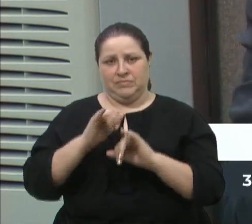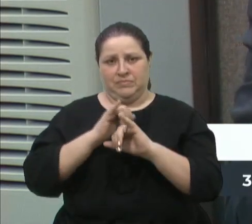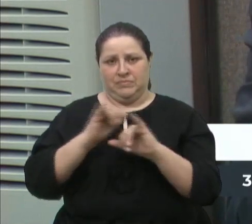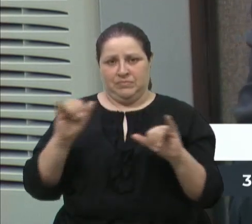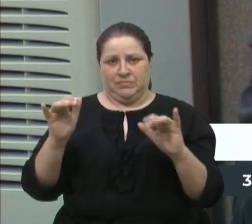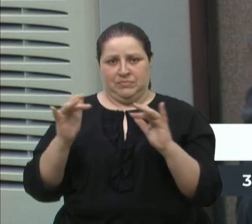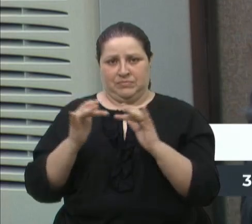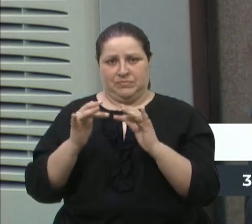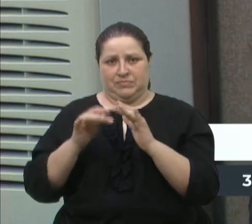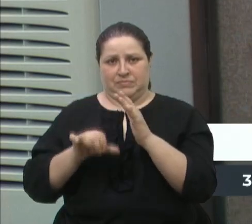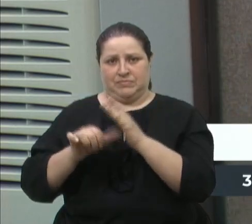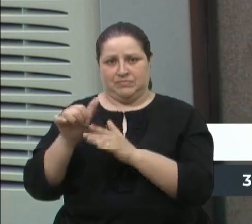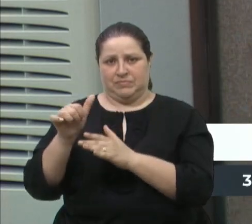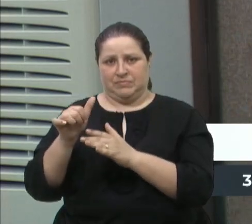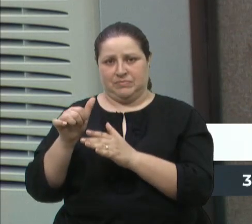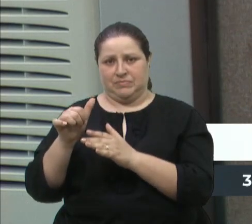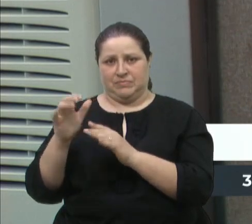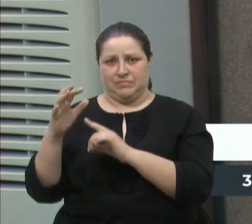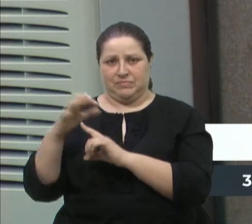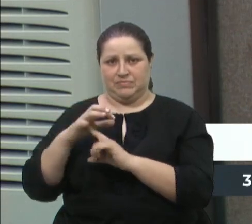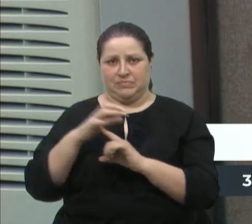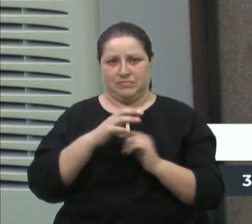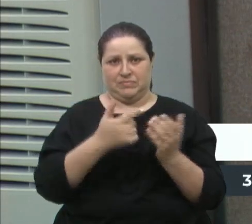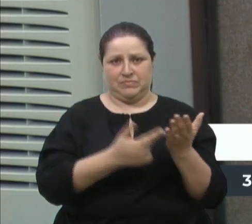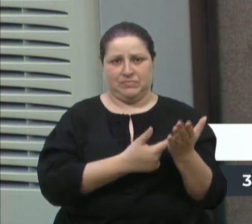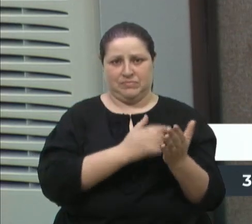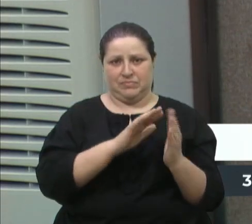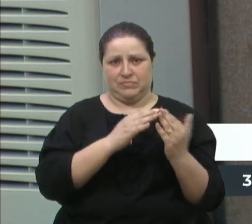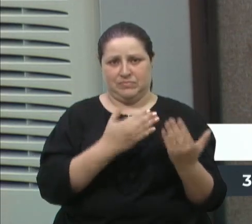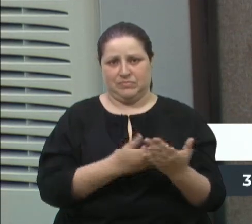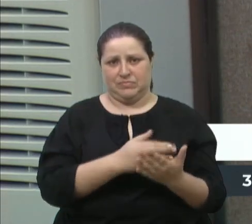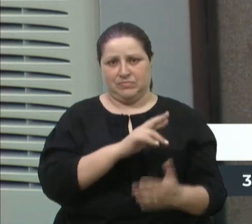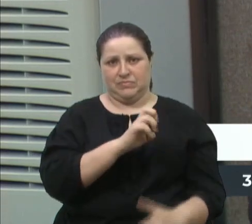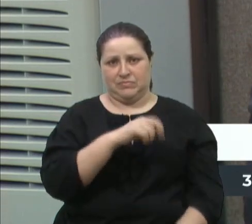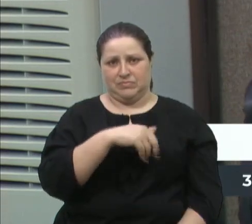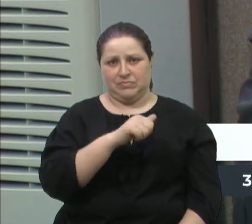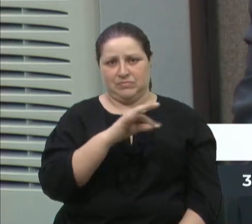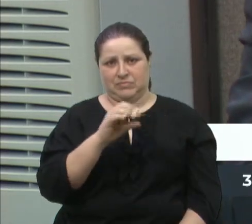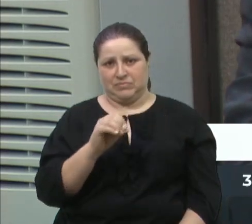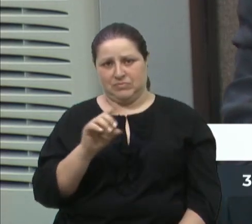livro da Escola Dr. Renato Delmeze, telefone 51